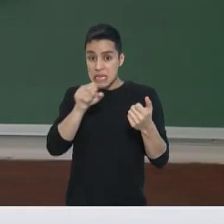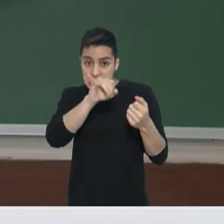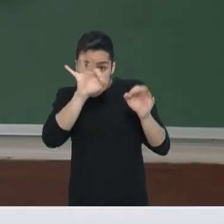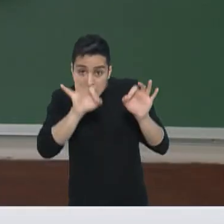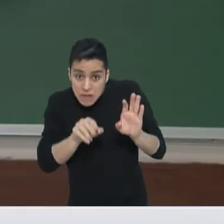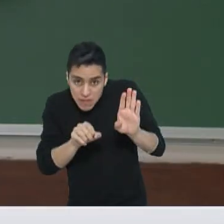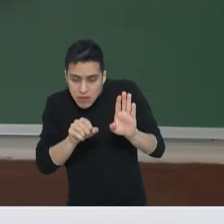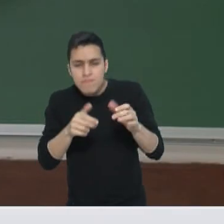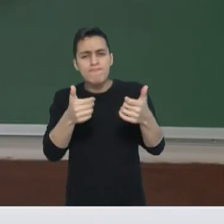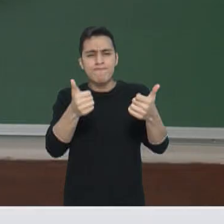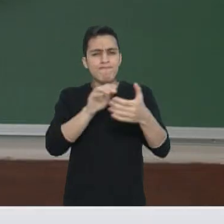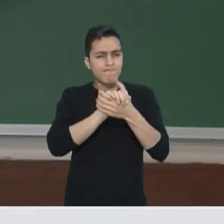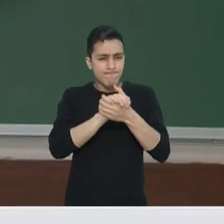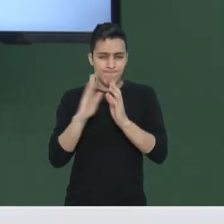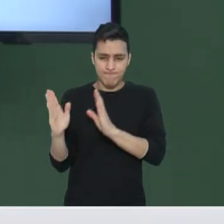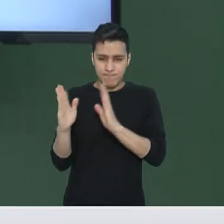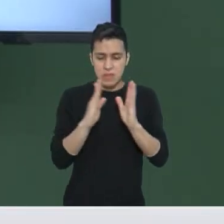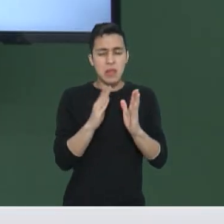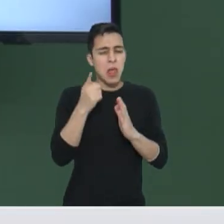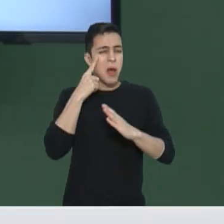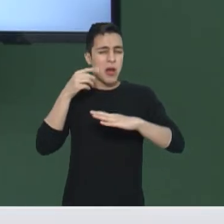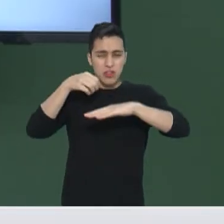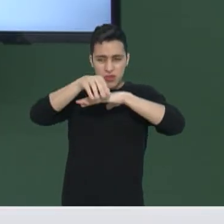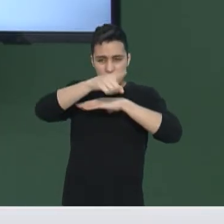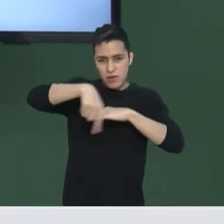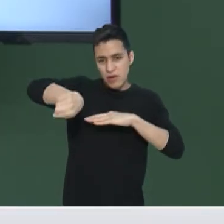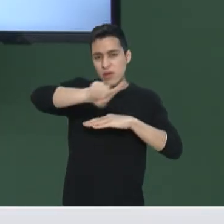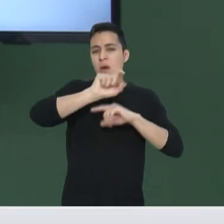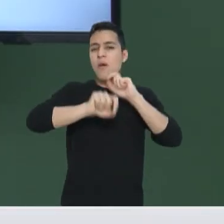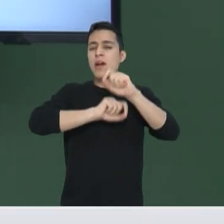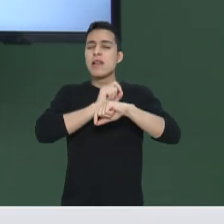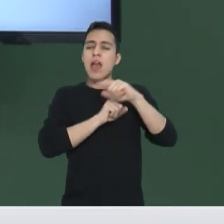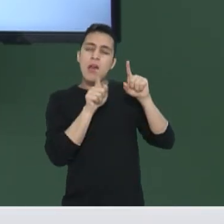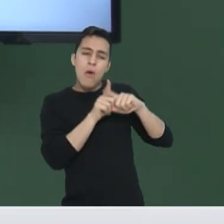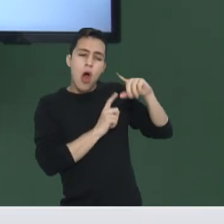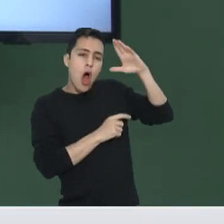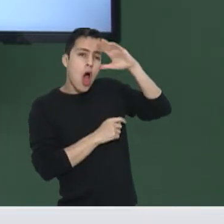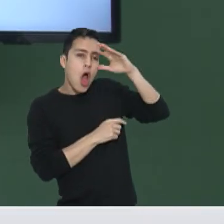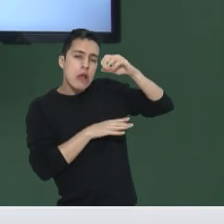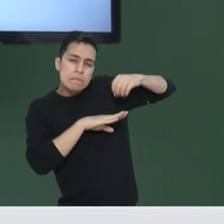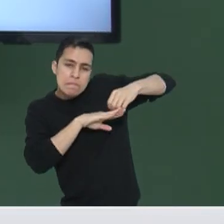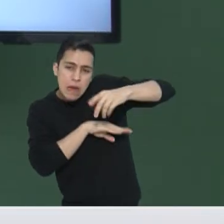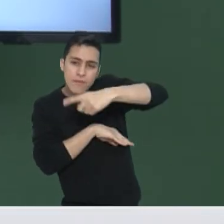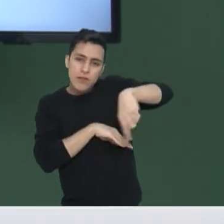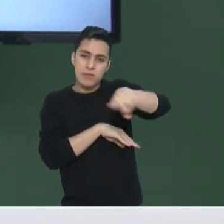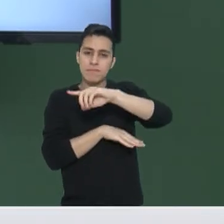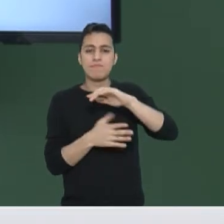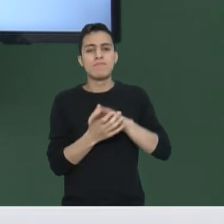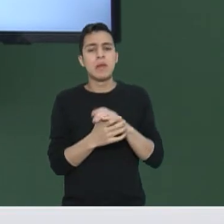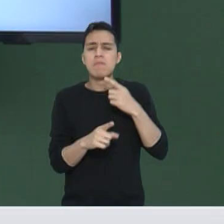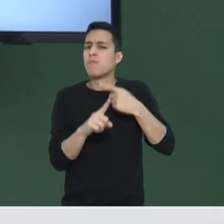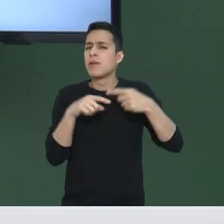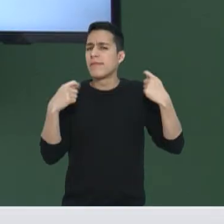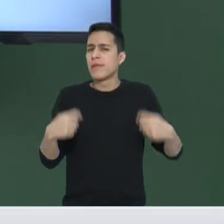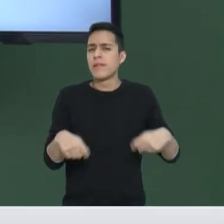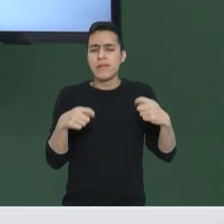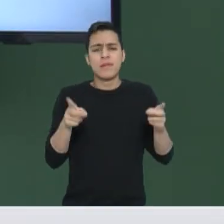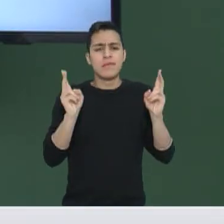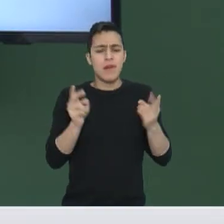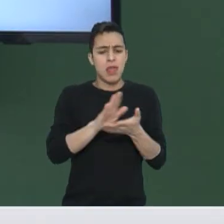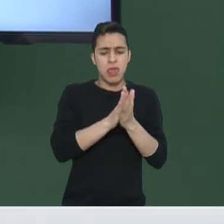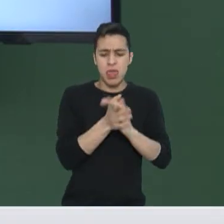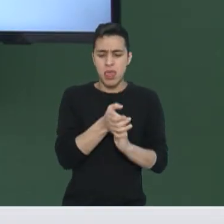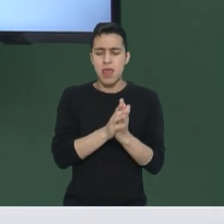bem, ok? Agora, uma dica para você, uma curiosidade bem importante. Por que a gente tem que ficar lavando a mão com água e